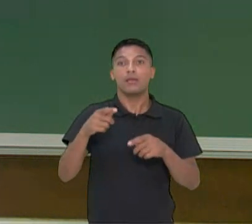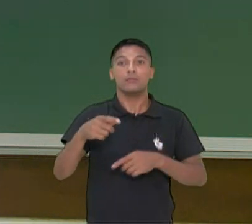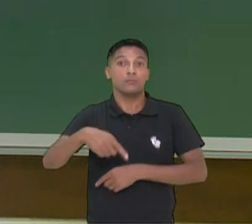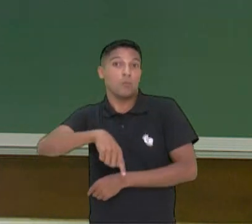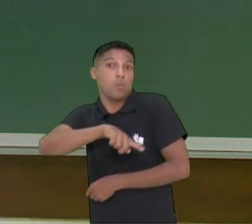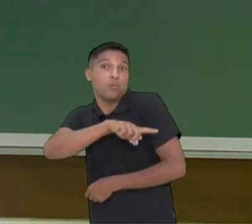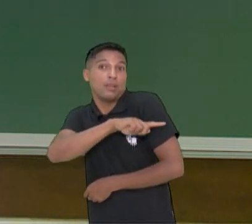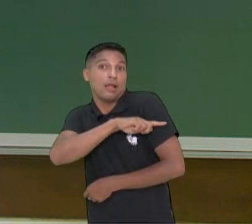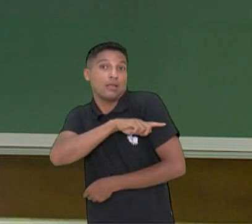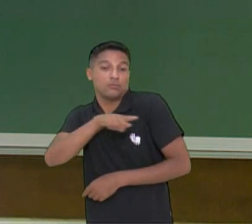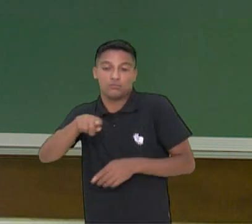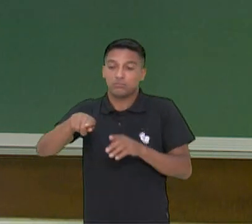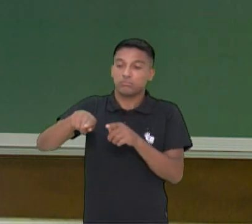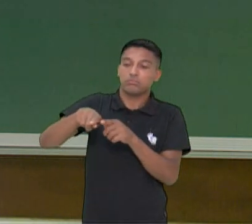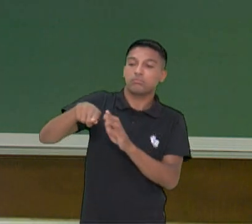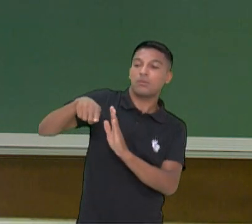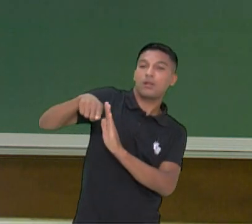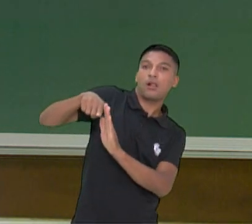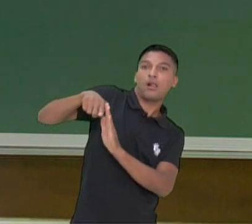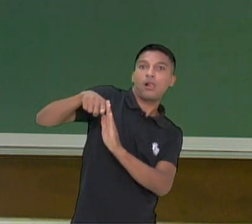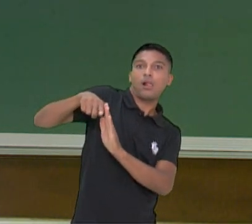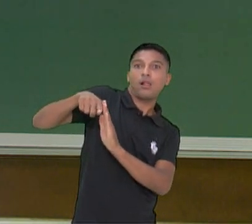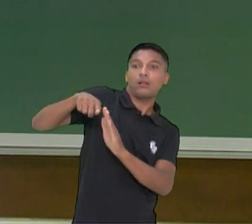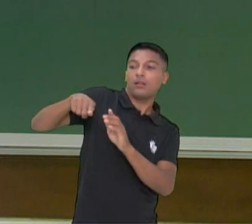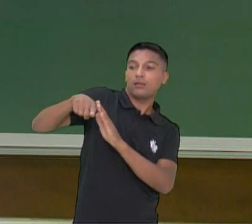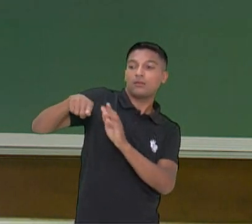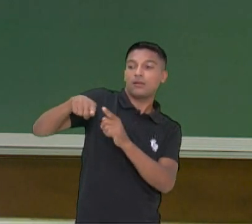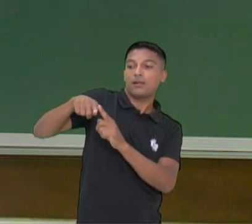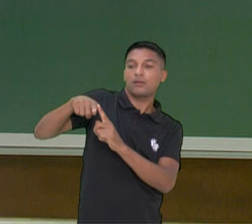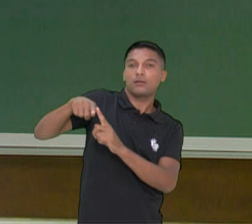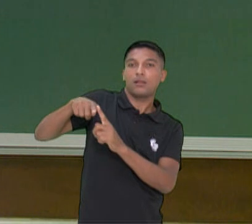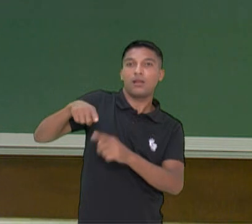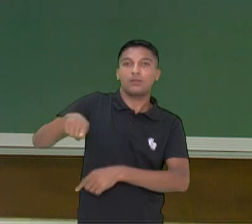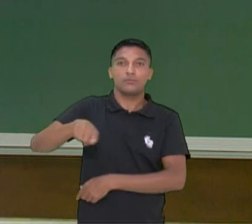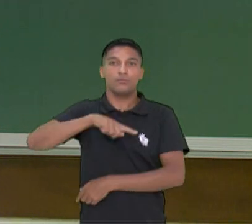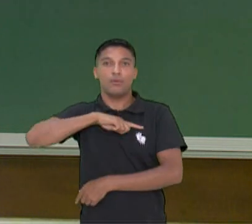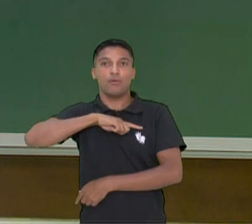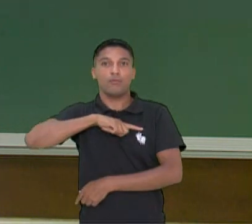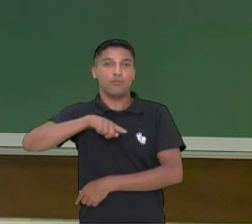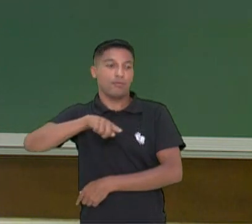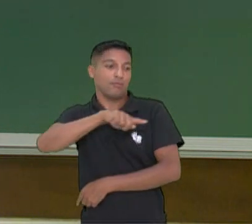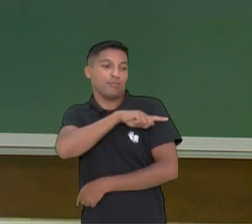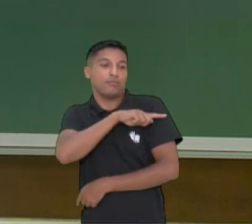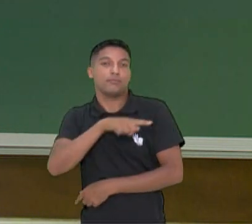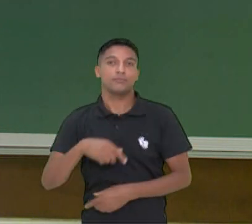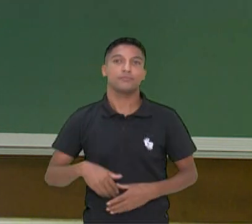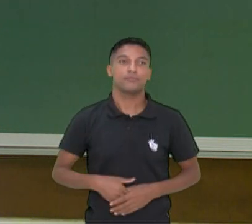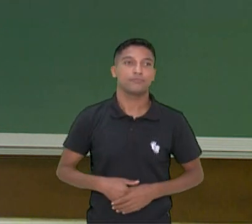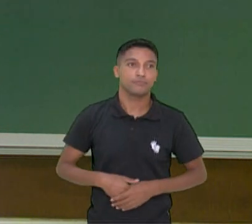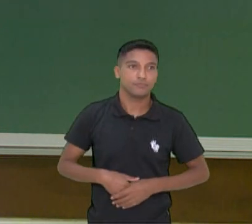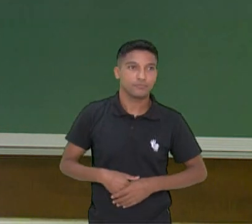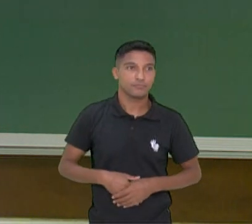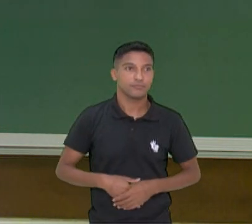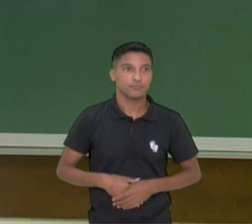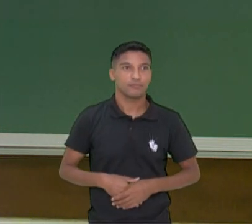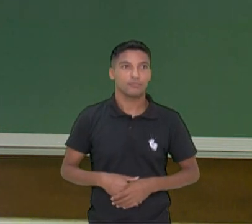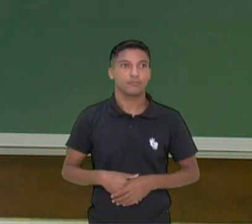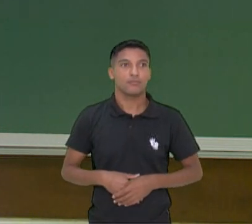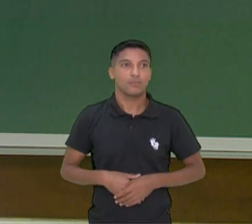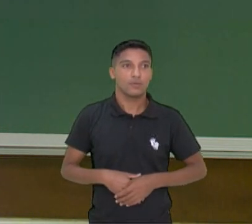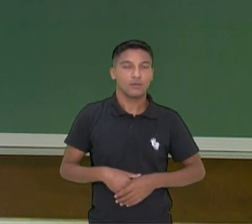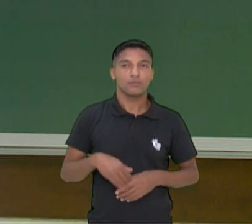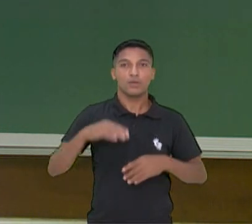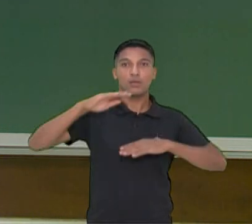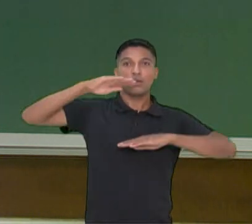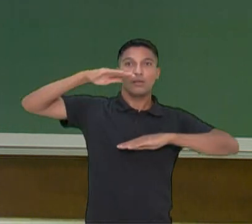corpo todo do adversário eu posso tocar que eu vou marcar pontos no sabre da linha da cintura para cima